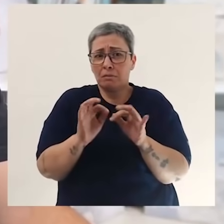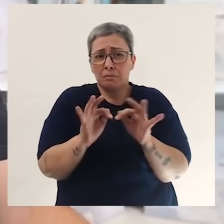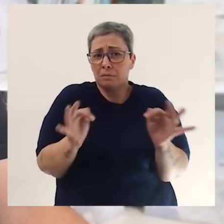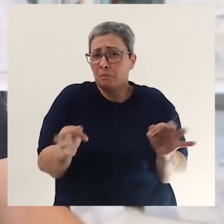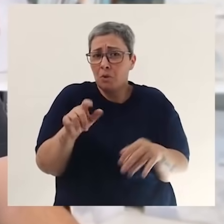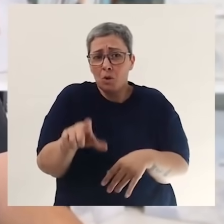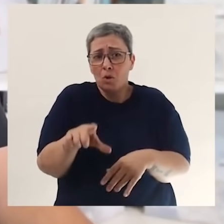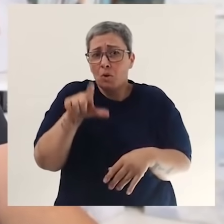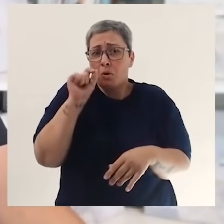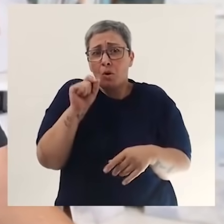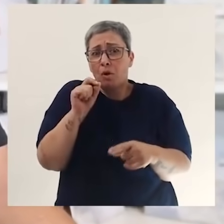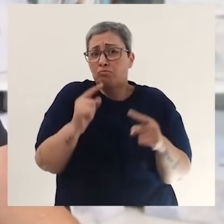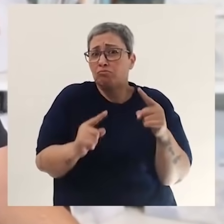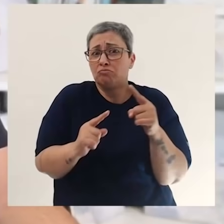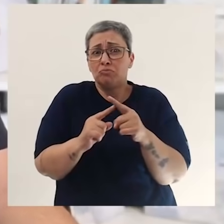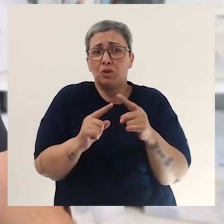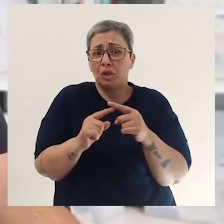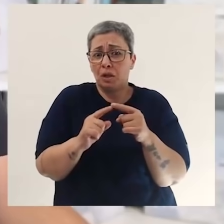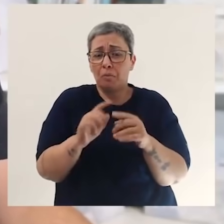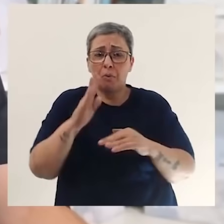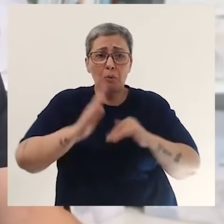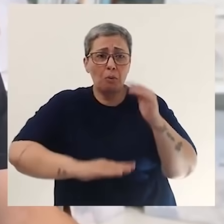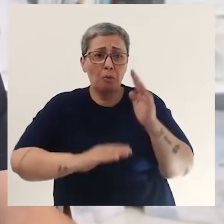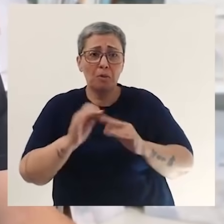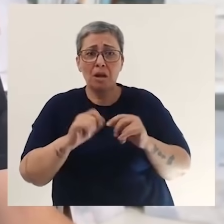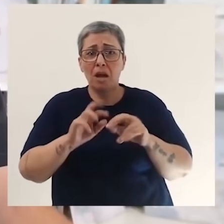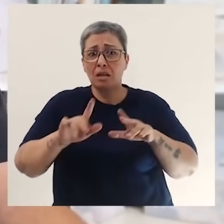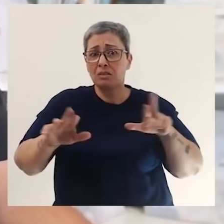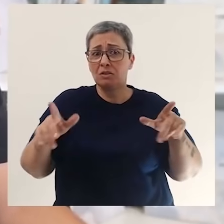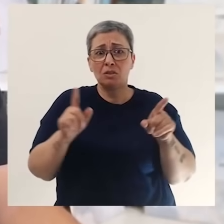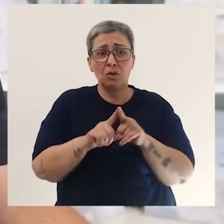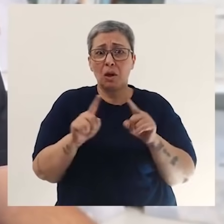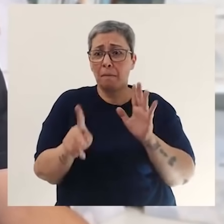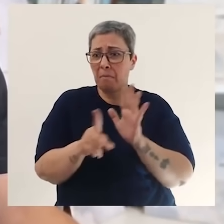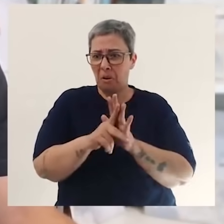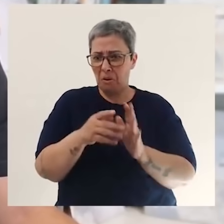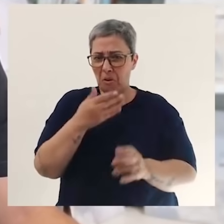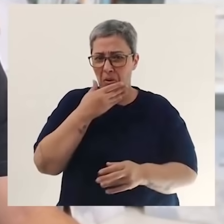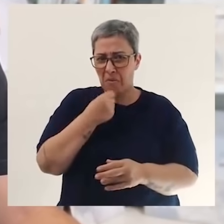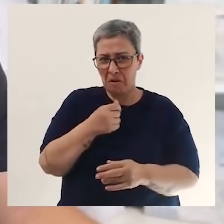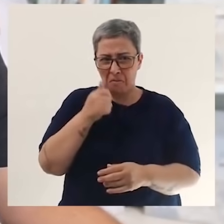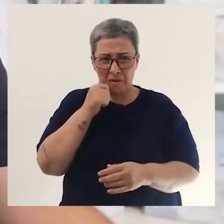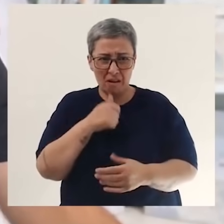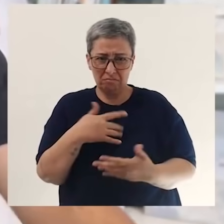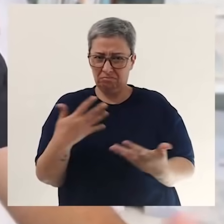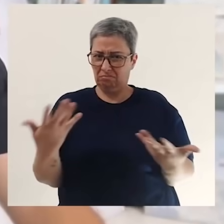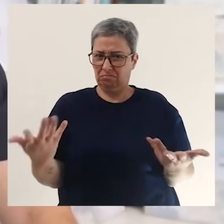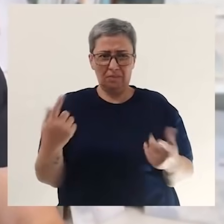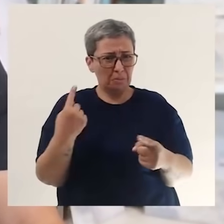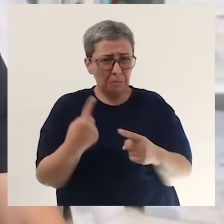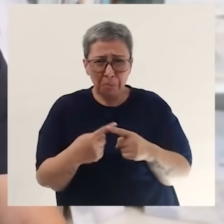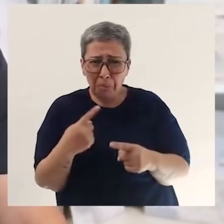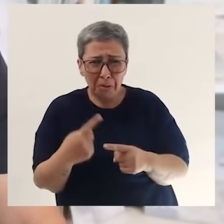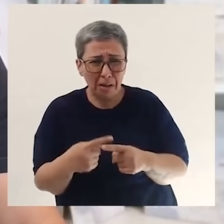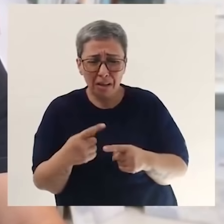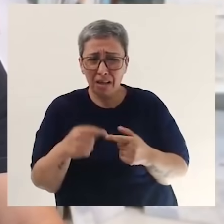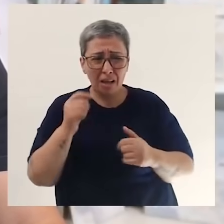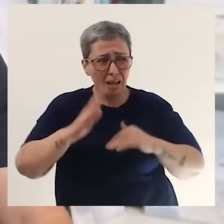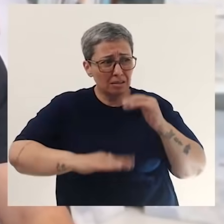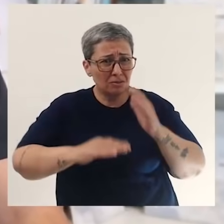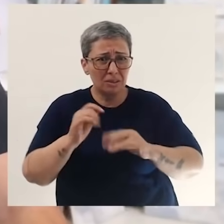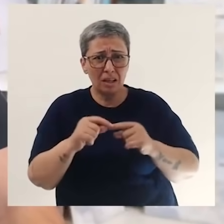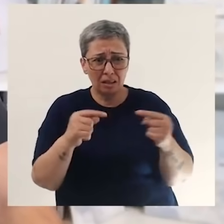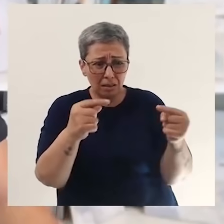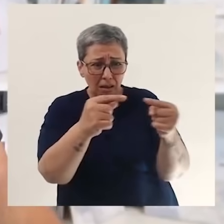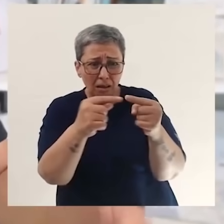uma modalidade que para muitos não é destinada a meninas ou meninos. Por que determinada atividade tem que